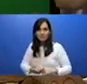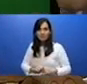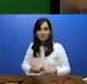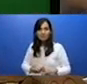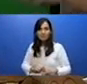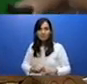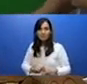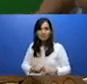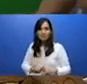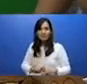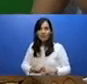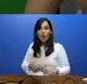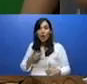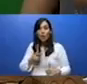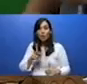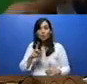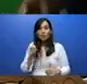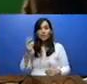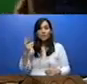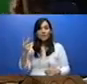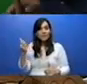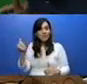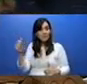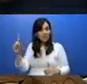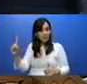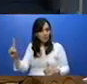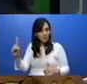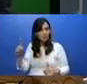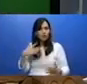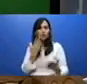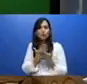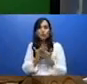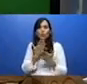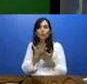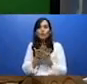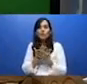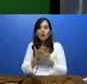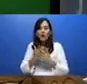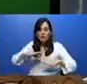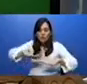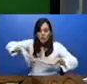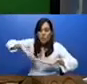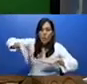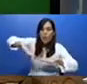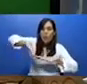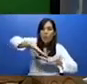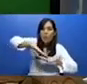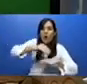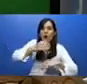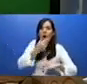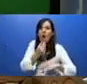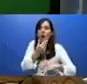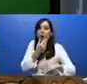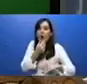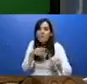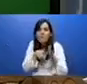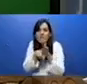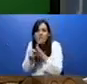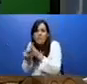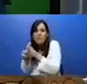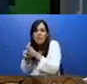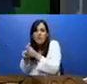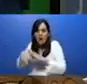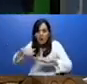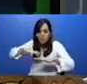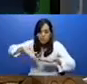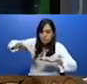Ainda na página 261, estudando os fósseis, os paleontólogos, tá? São